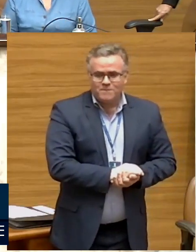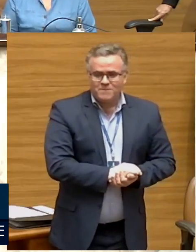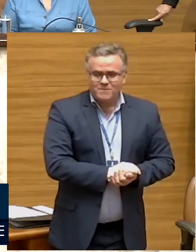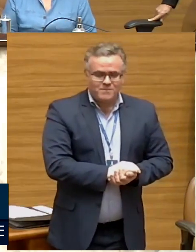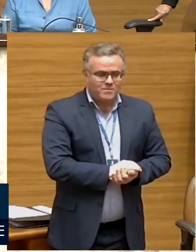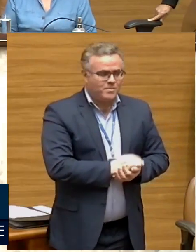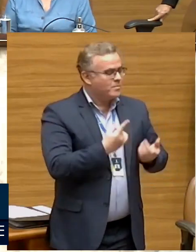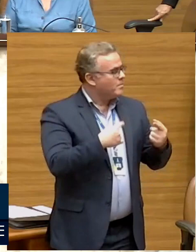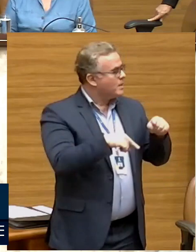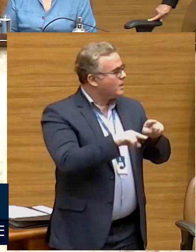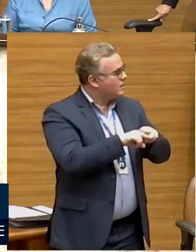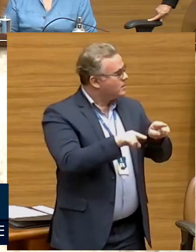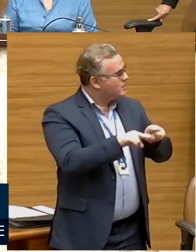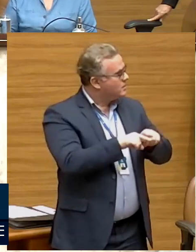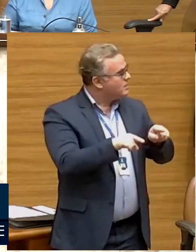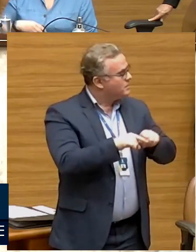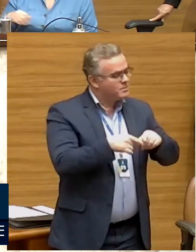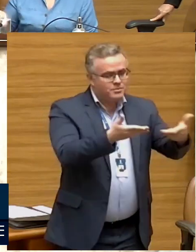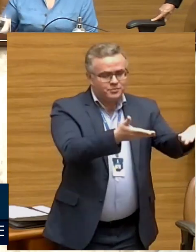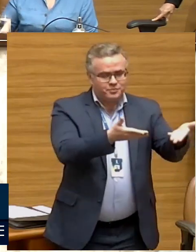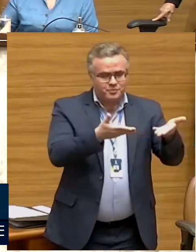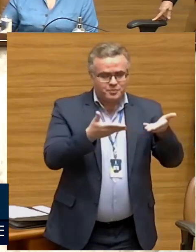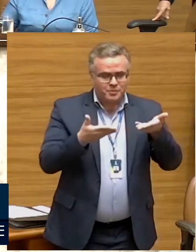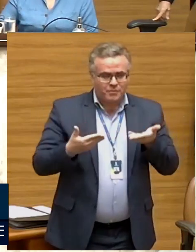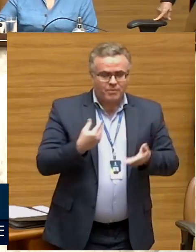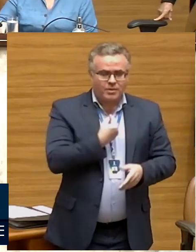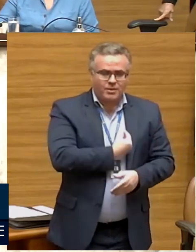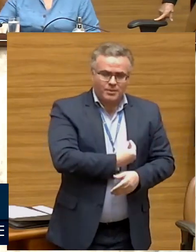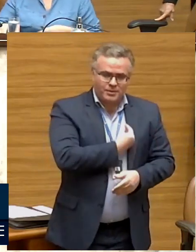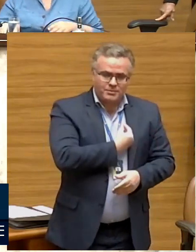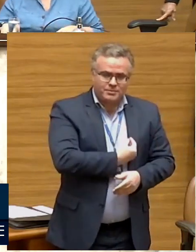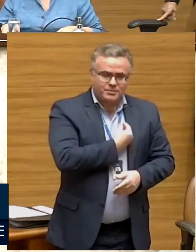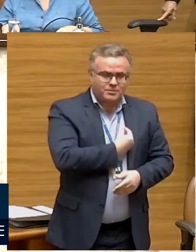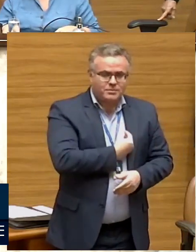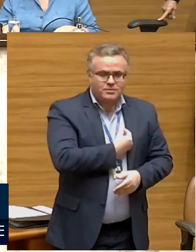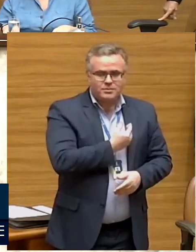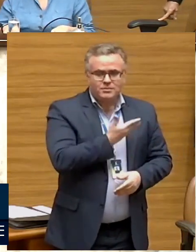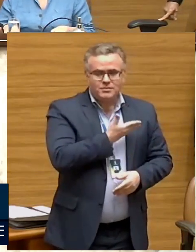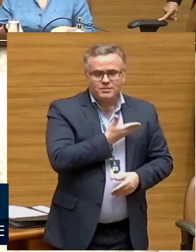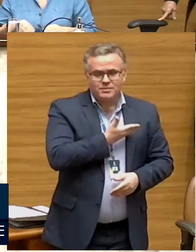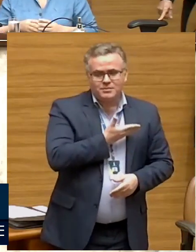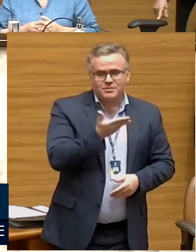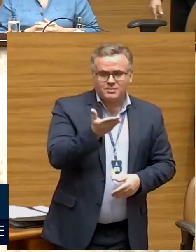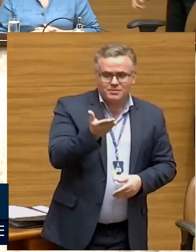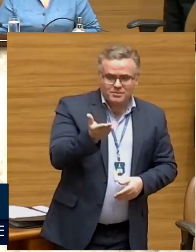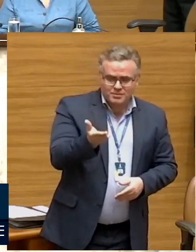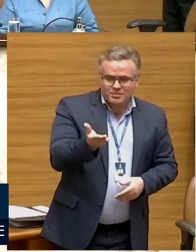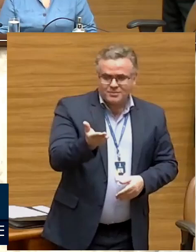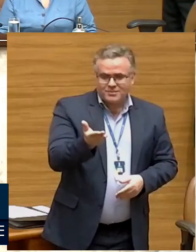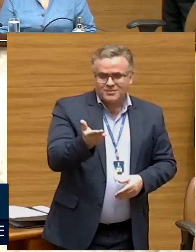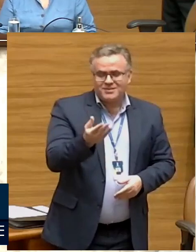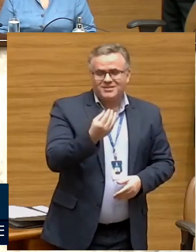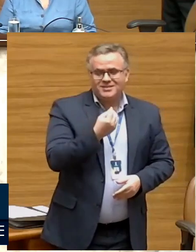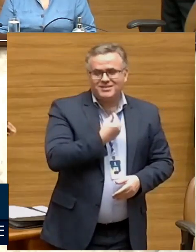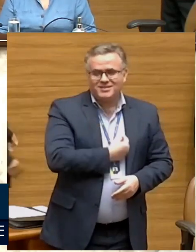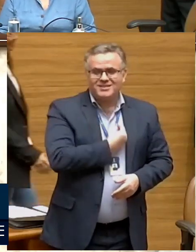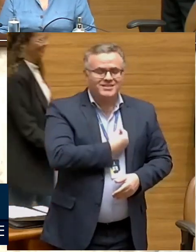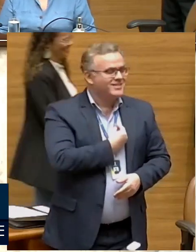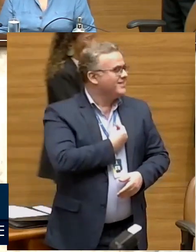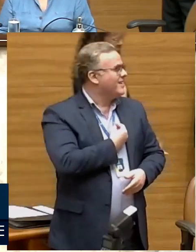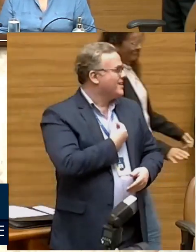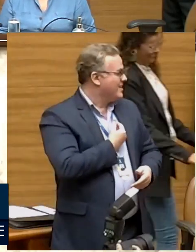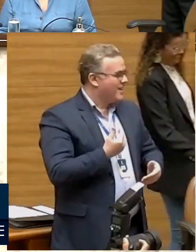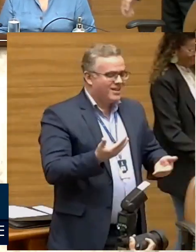E também, para compor a mesa aqui, a colega, minha querida amiga aqui, colega